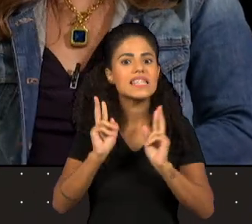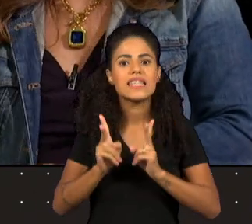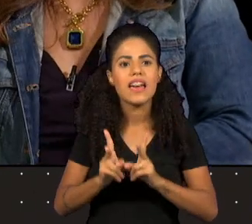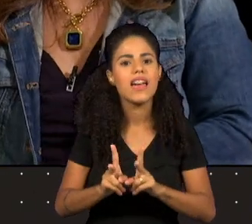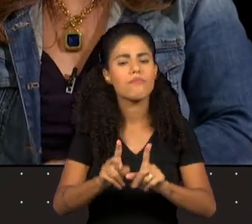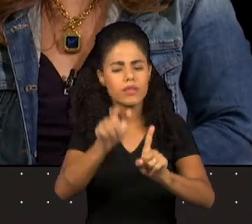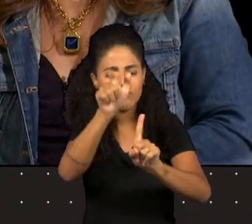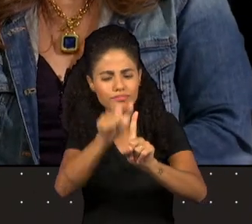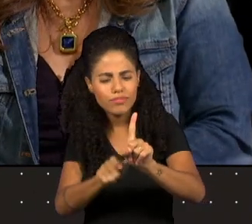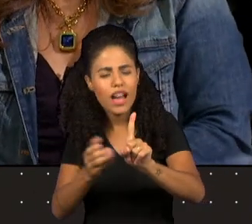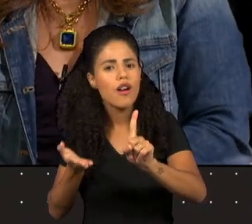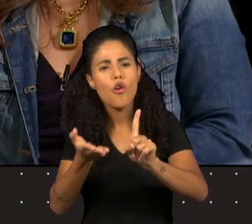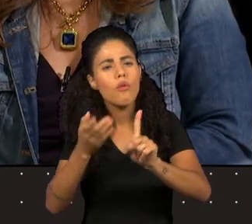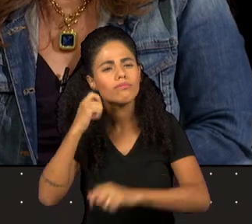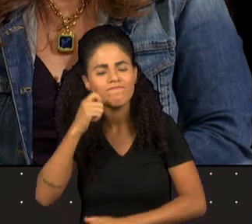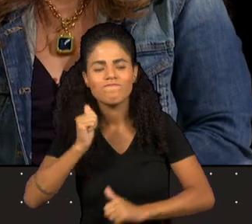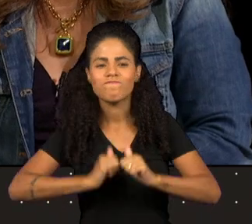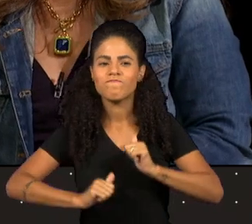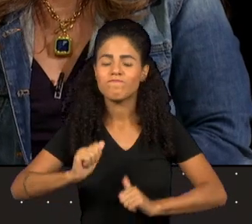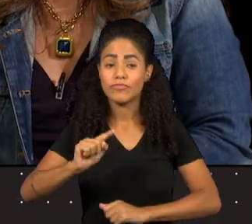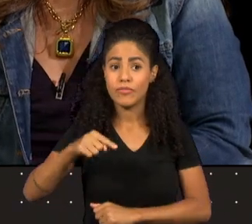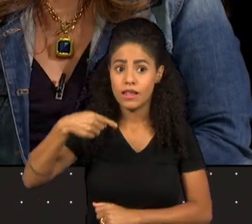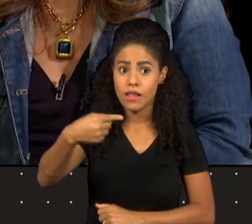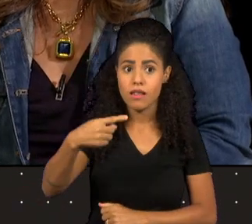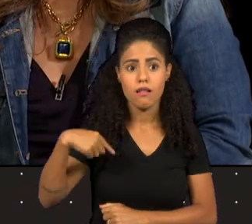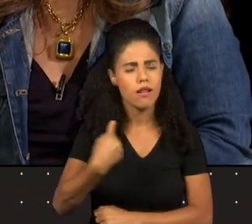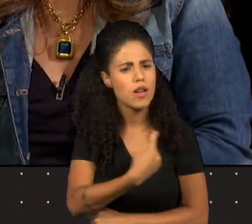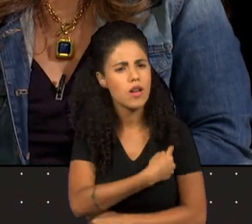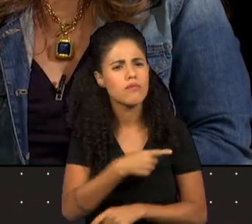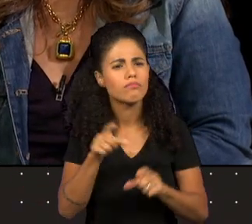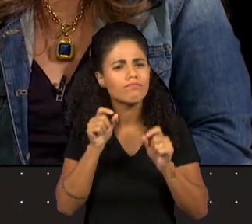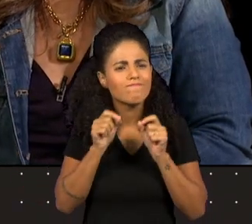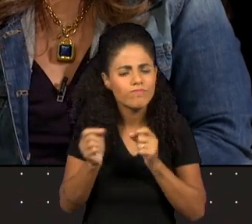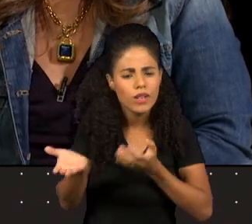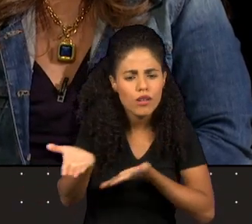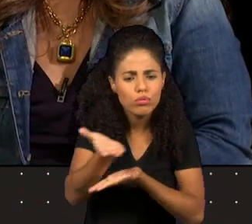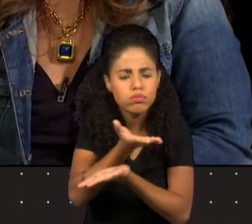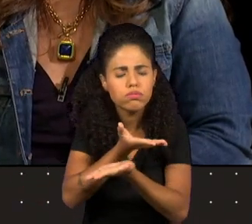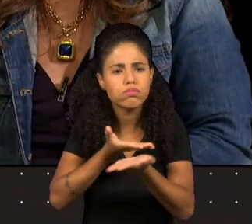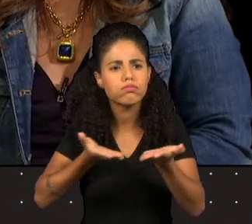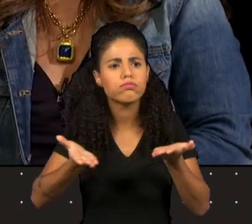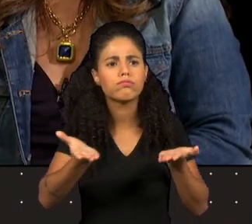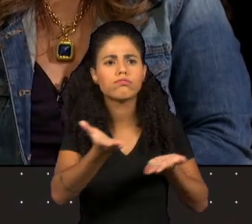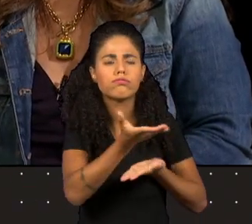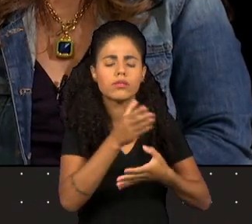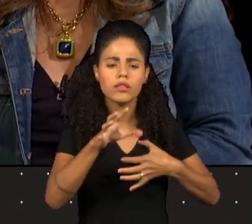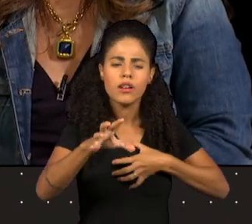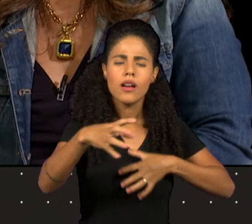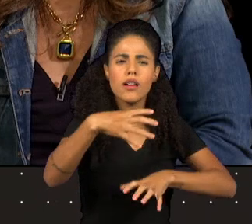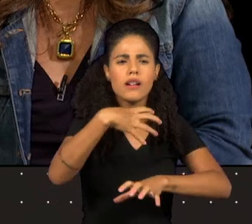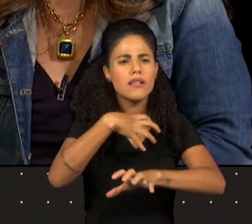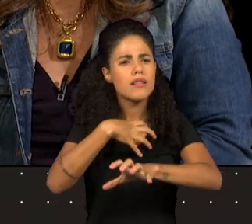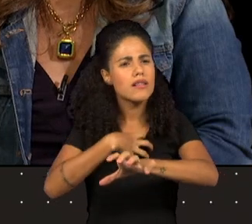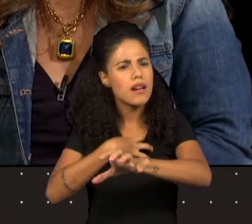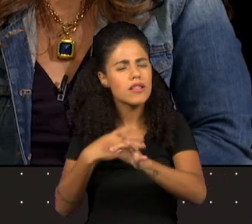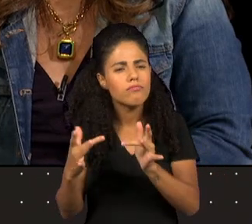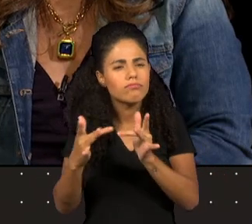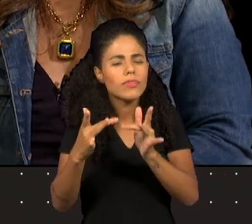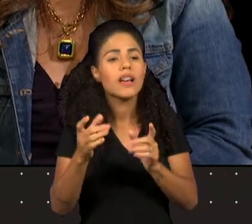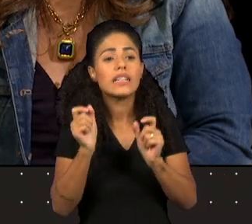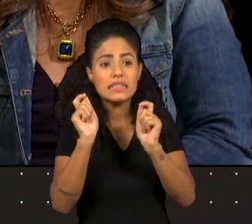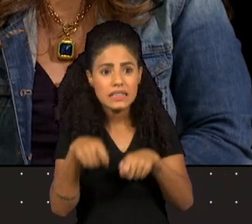mesmo. Depois tivemos uma relação mais intensa, mais forte, quando a gente fez essa